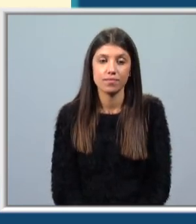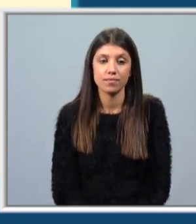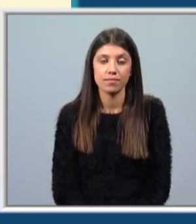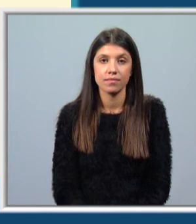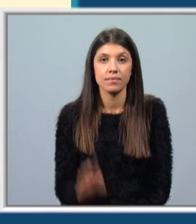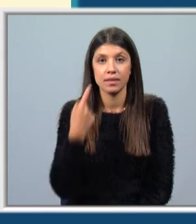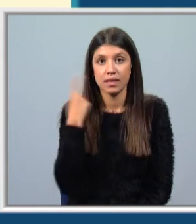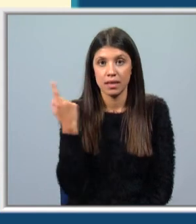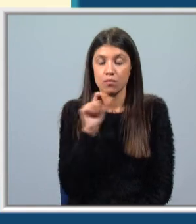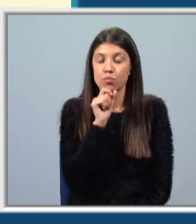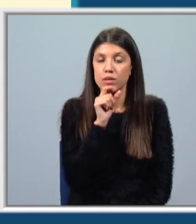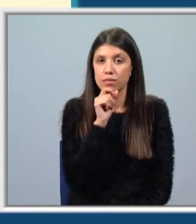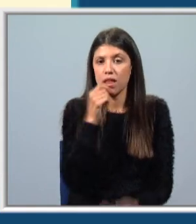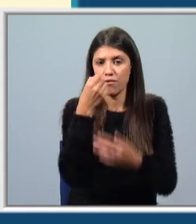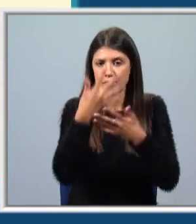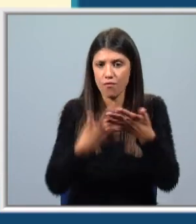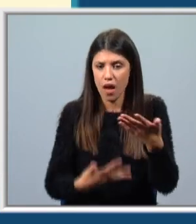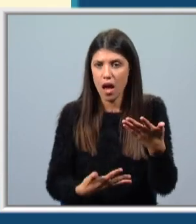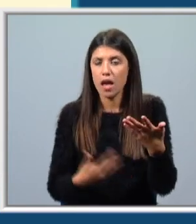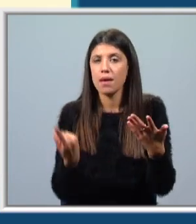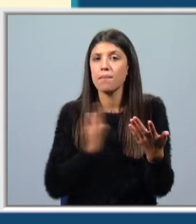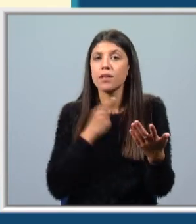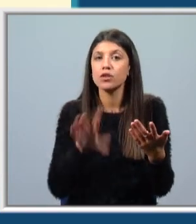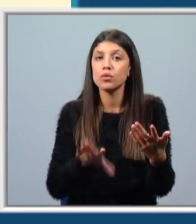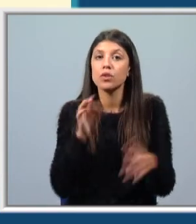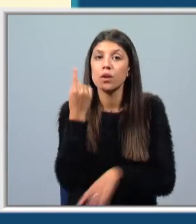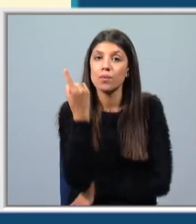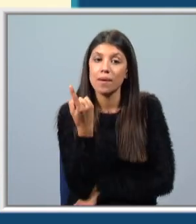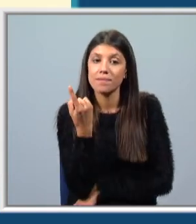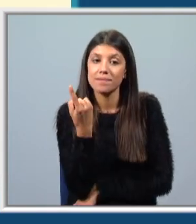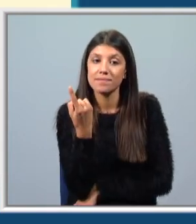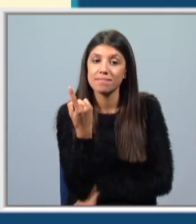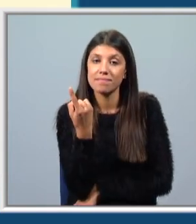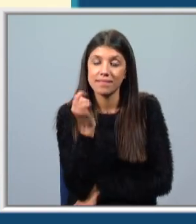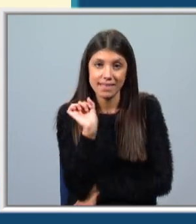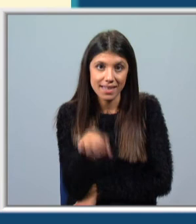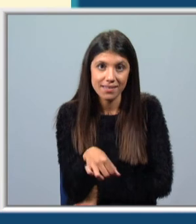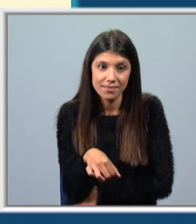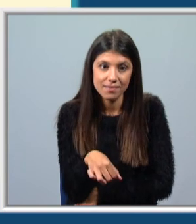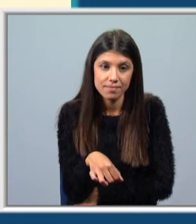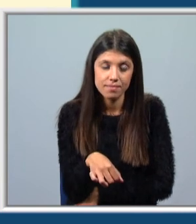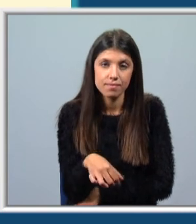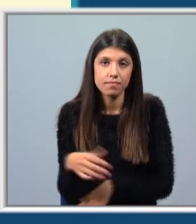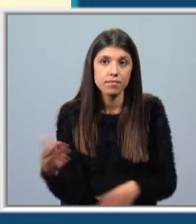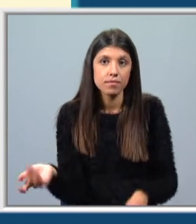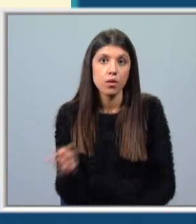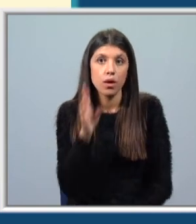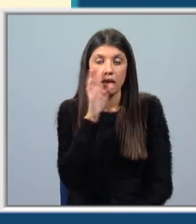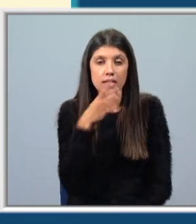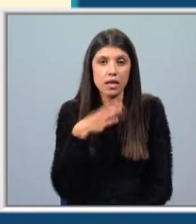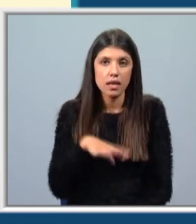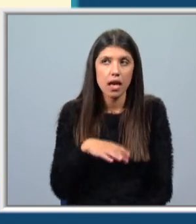várias hipóteses que tínhamos, tínhamos que escolher uma. Sim? Bem, se vocês quiserem, tiverem mesmo